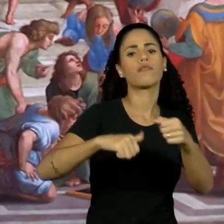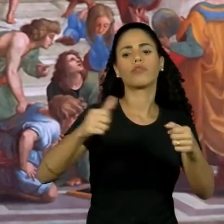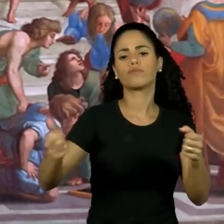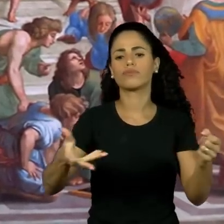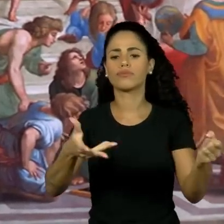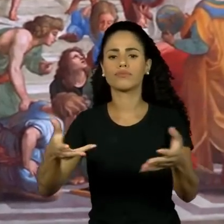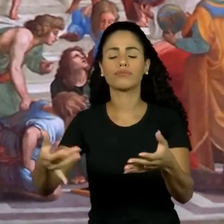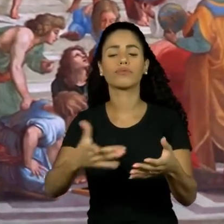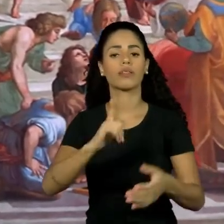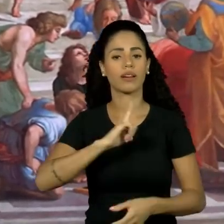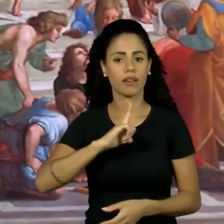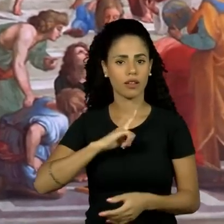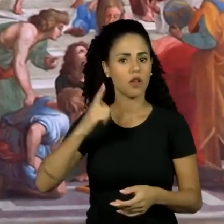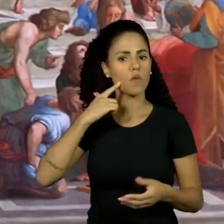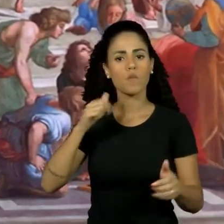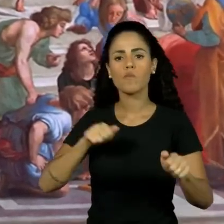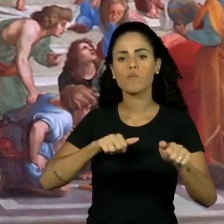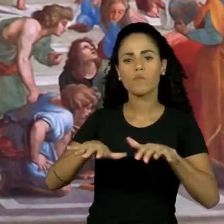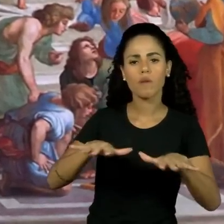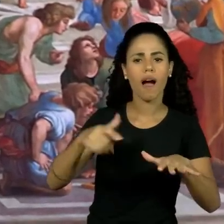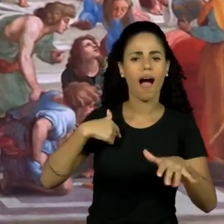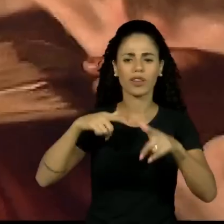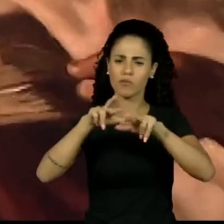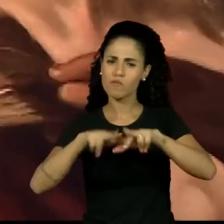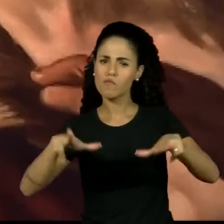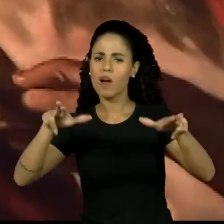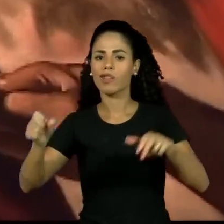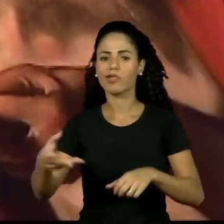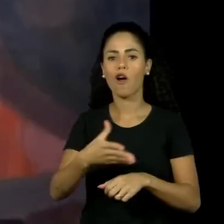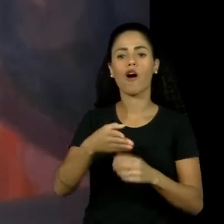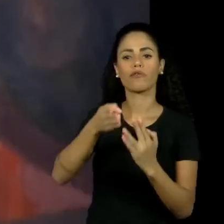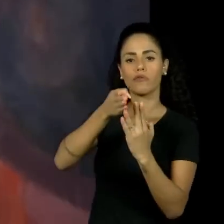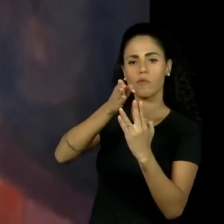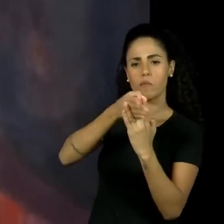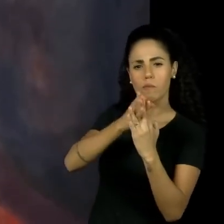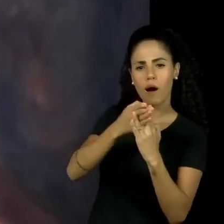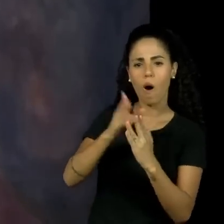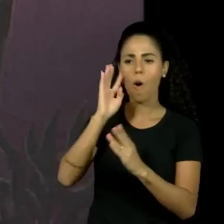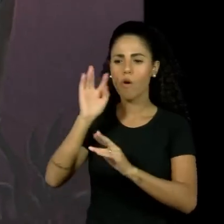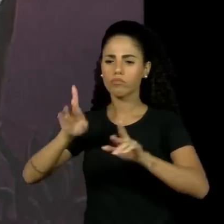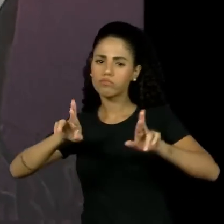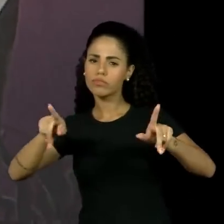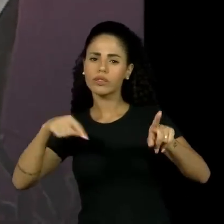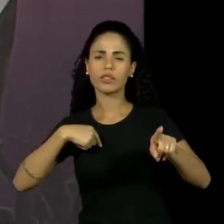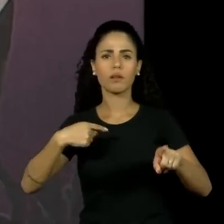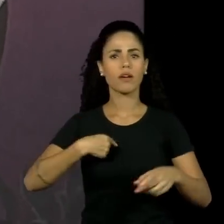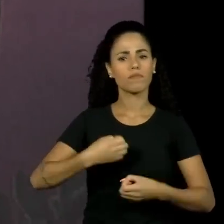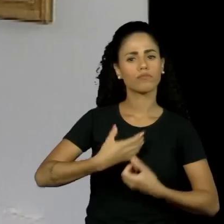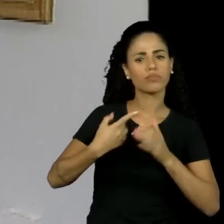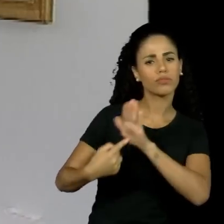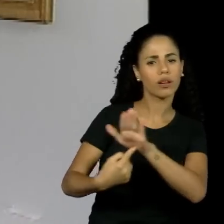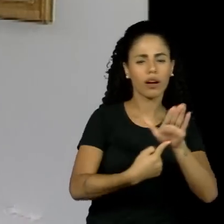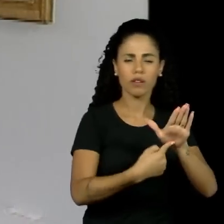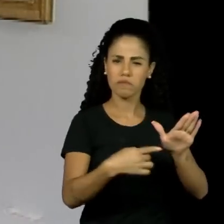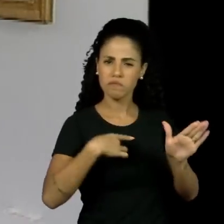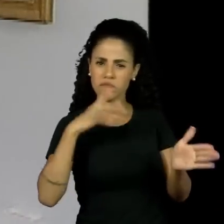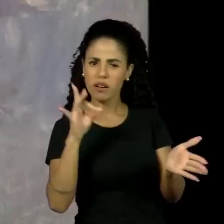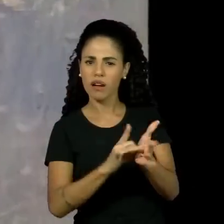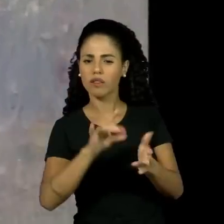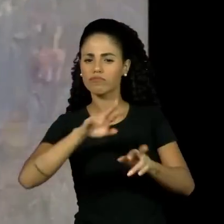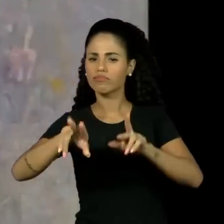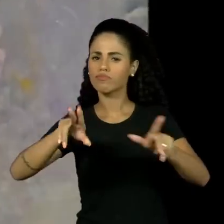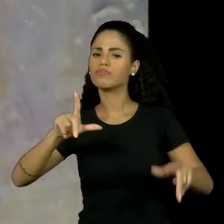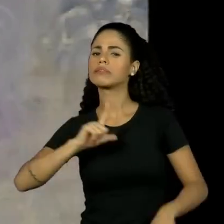com o surgimento de movimentos como o Renascimento, o Barroco, o Expressionismo, o Surrealismo e tantos outros.